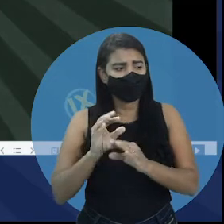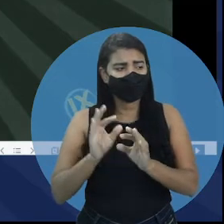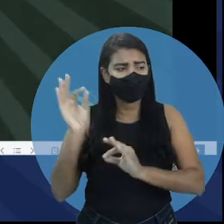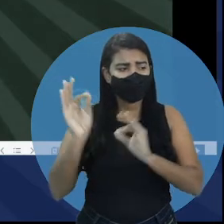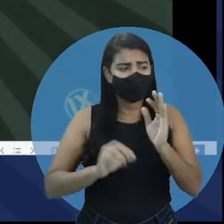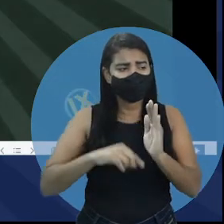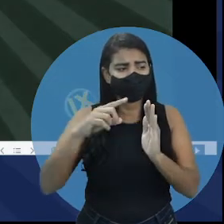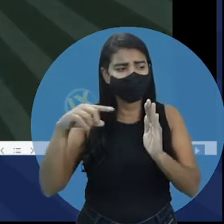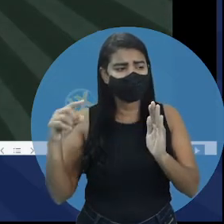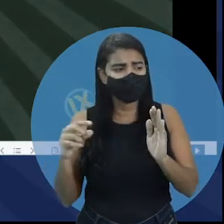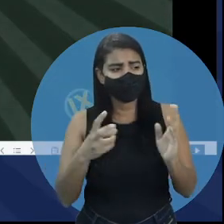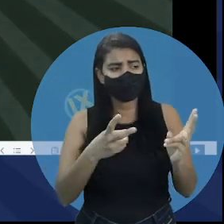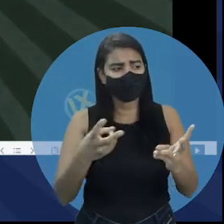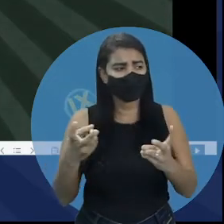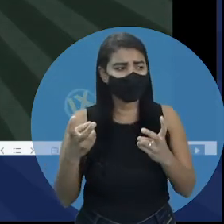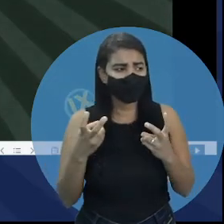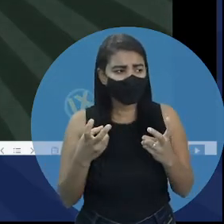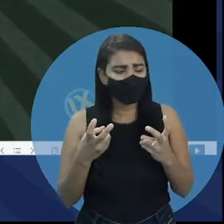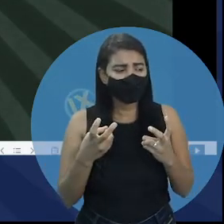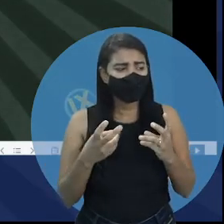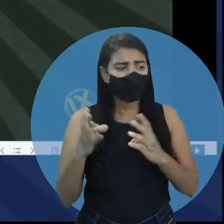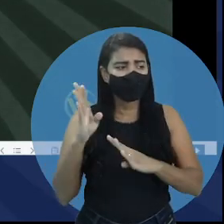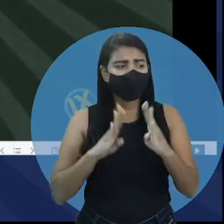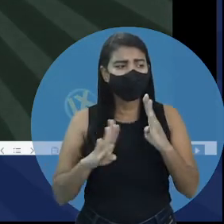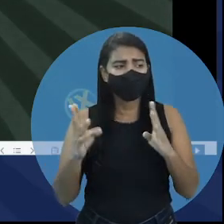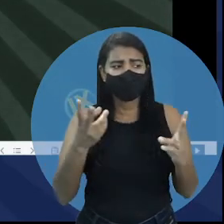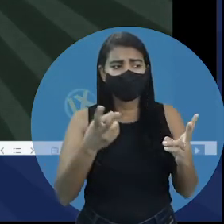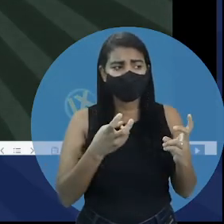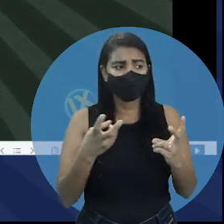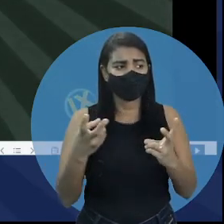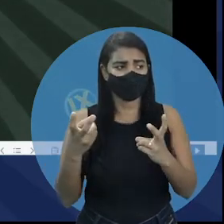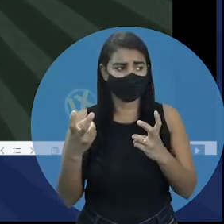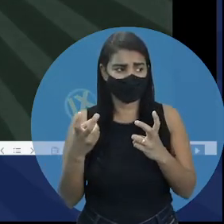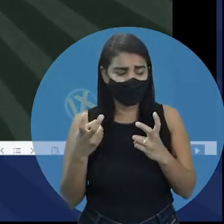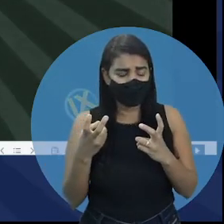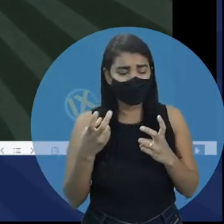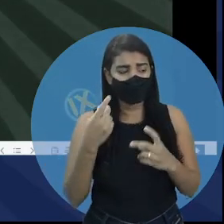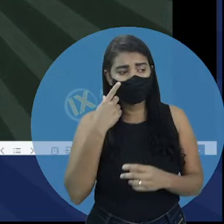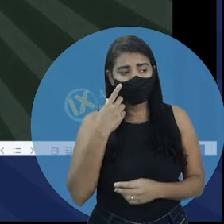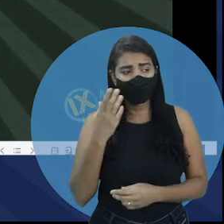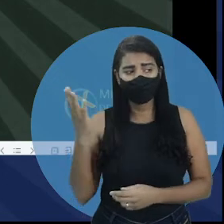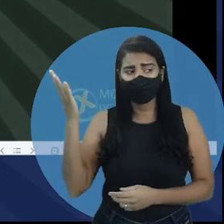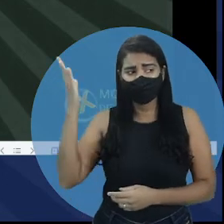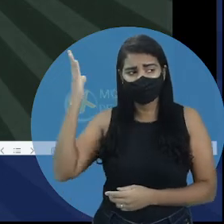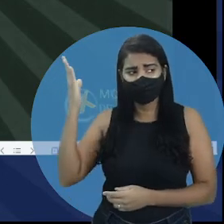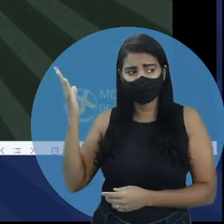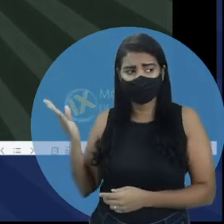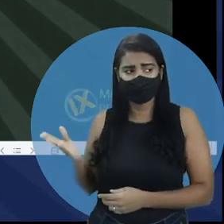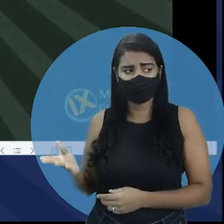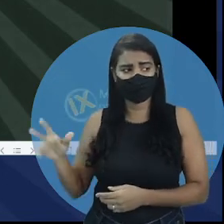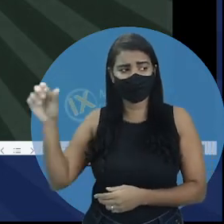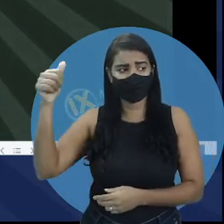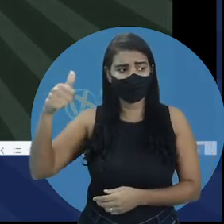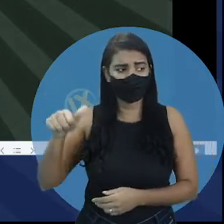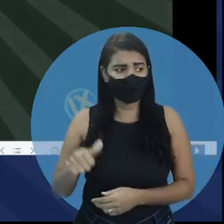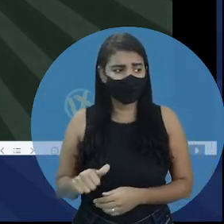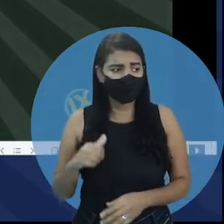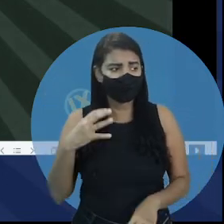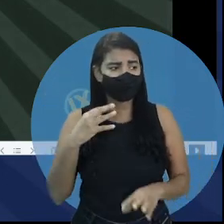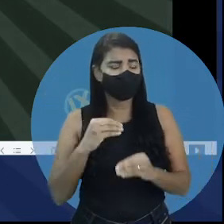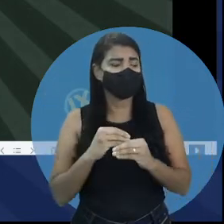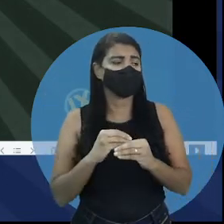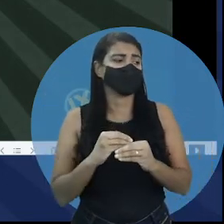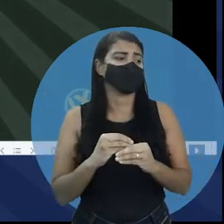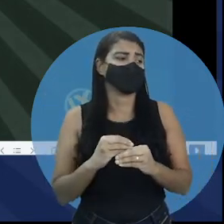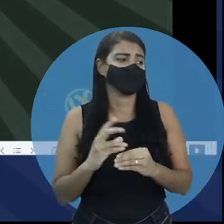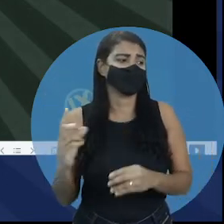porque a observação biológica a gente consegue perceber, mas aí a observação estatística ela vem, né, para ratificar